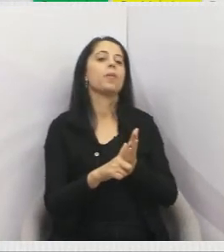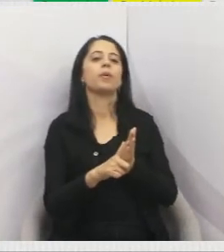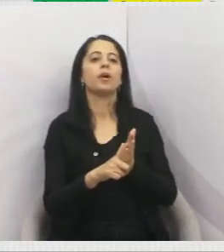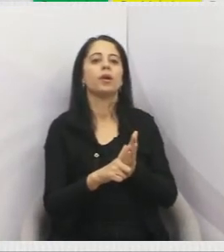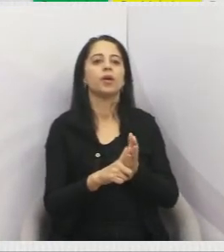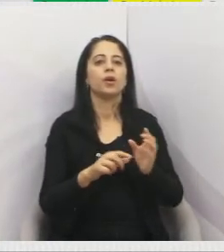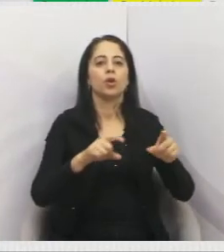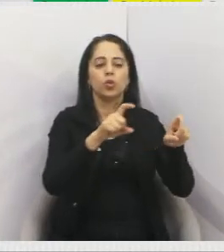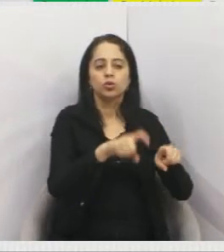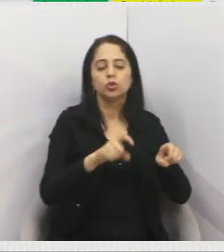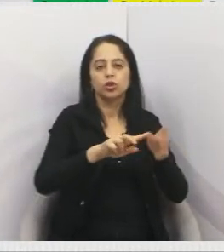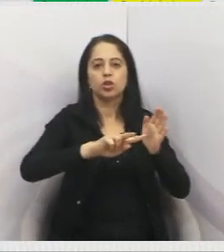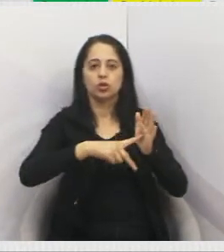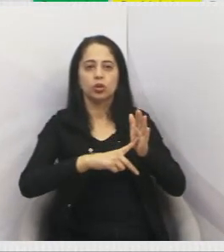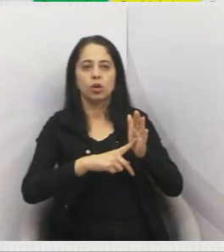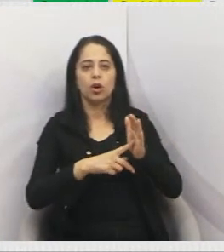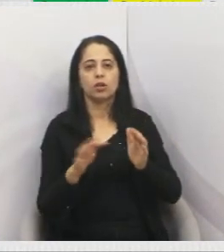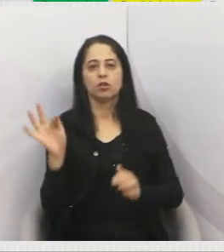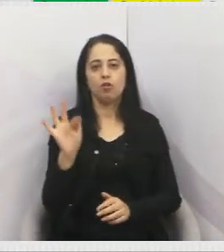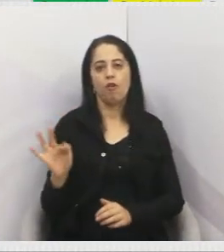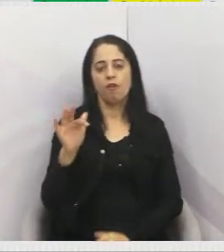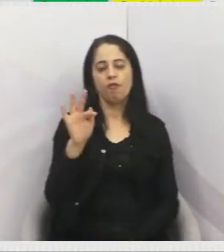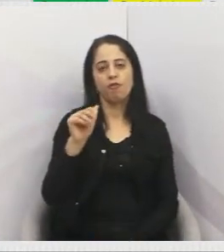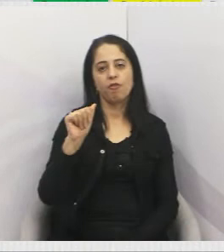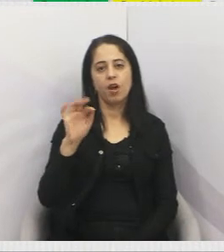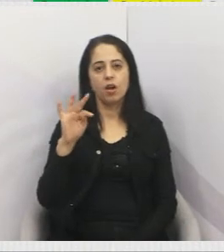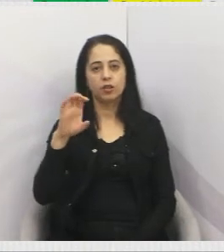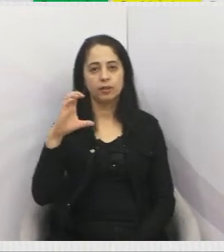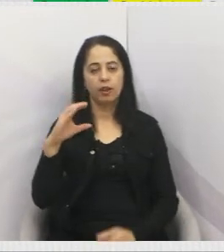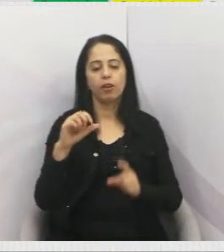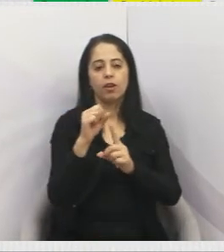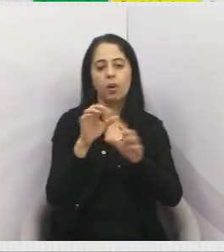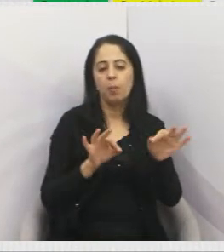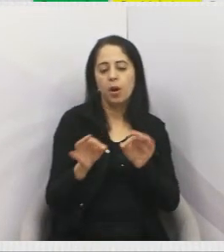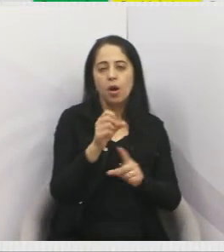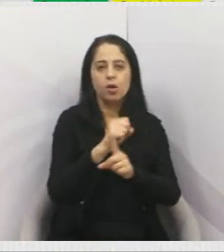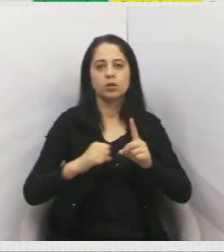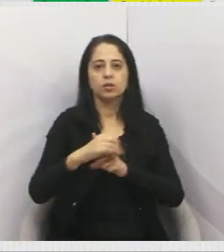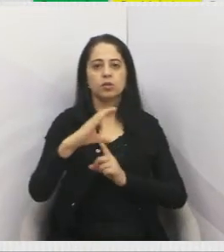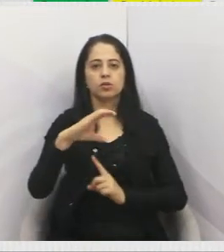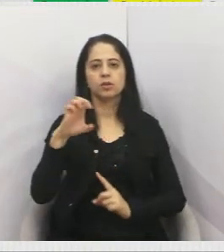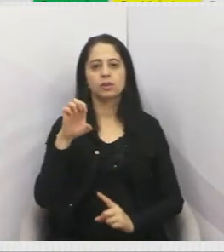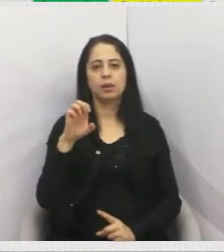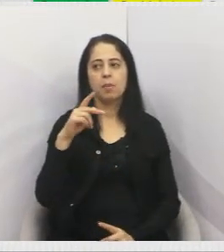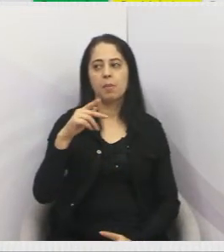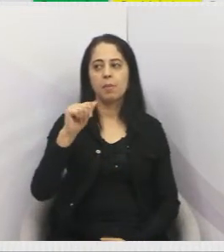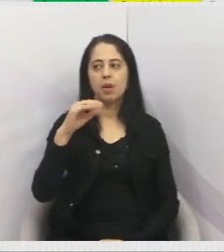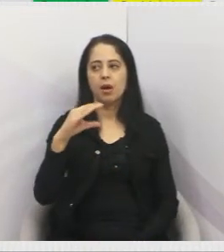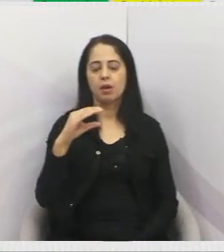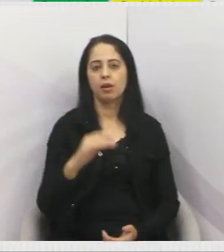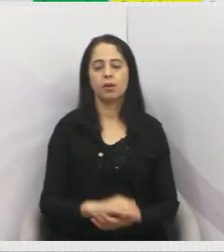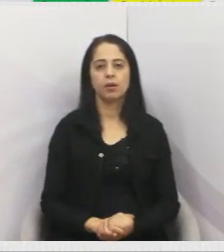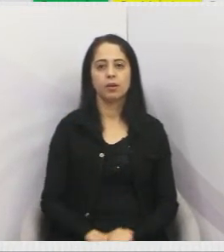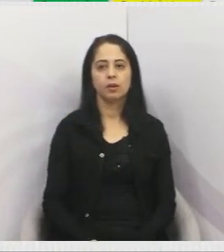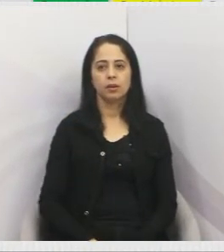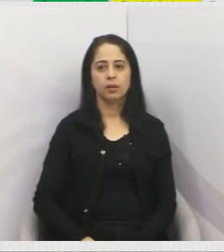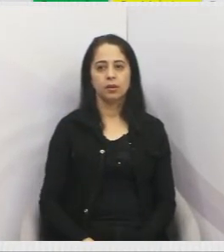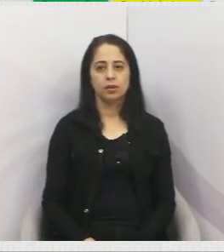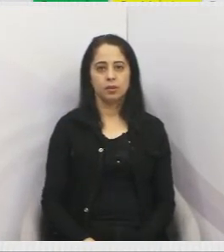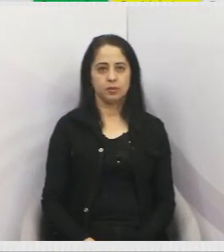Sindicato Rural, entidades acadêmicas, FATEC e Organização da Sociedade Civil, CEPAC.